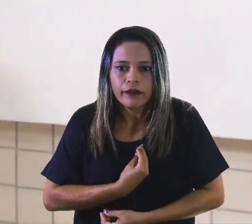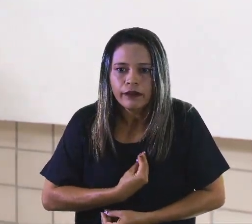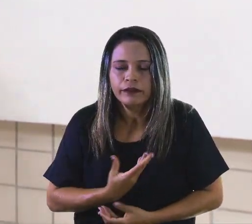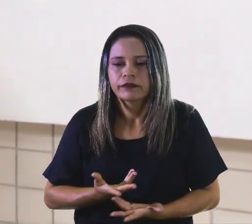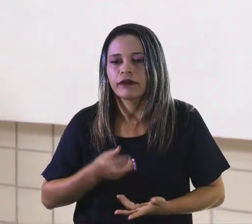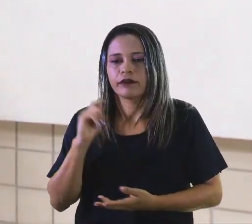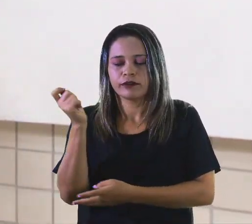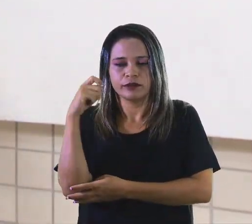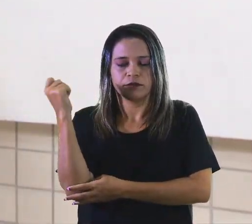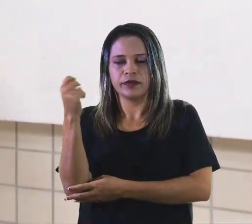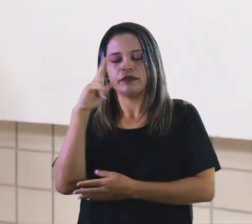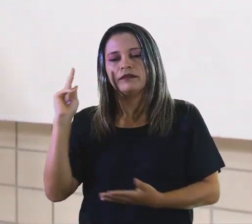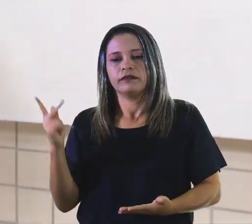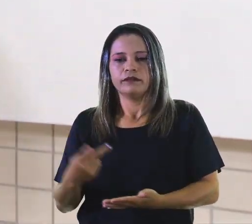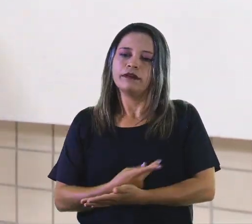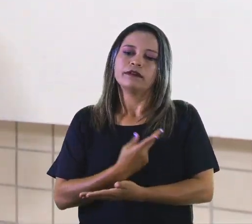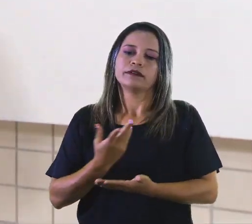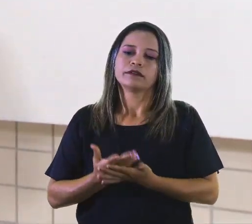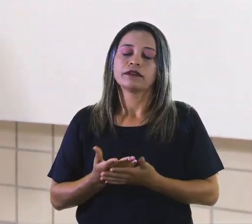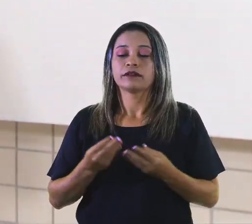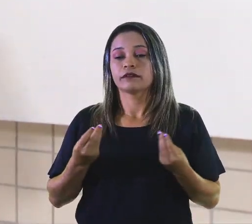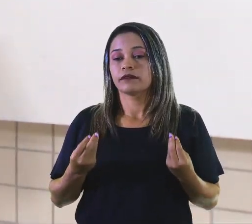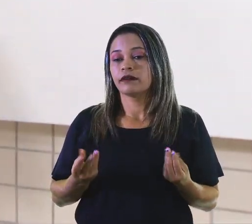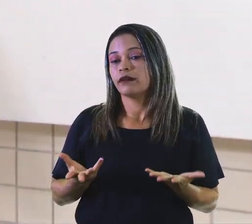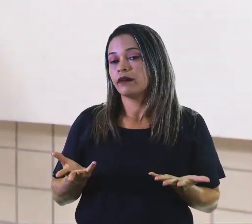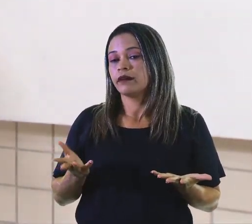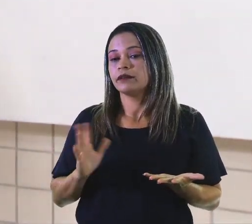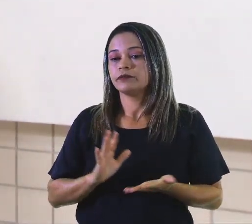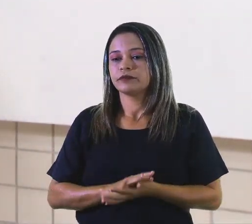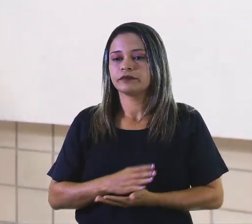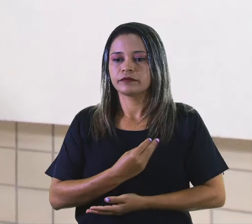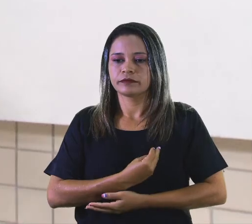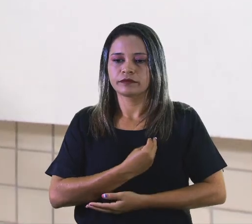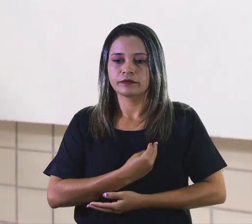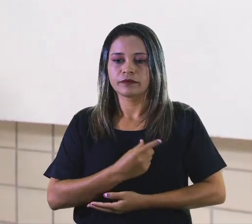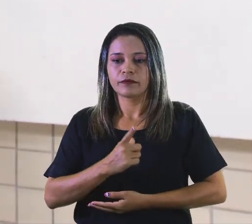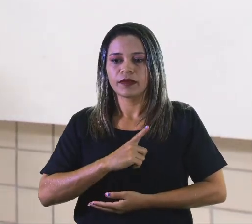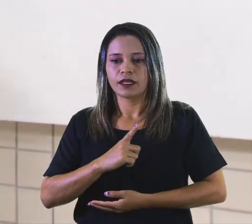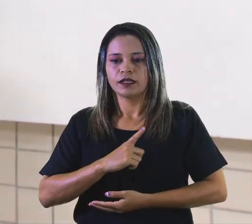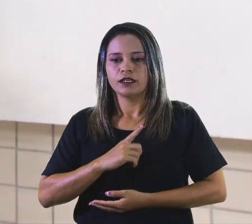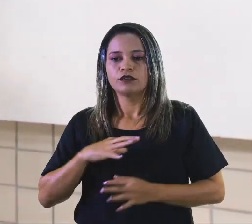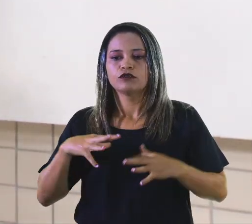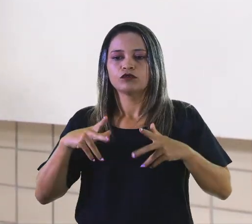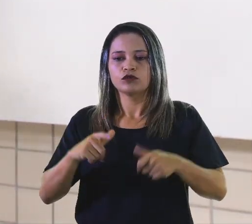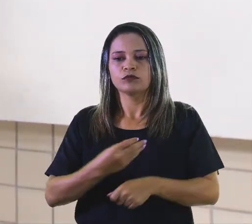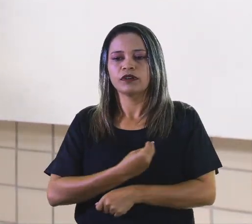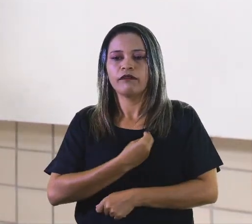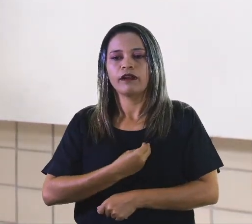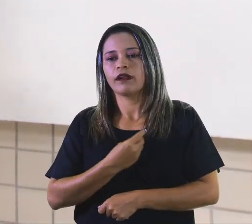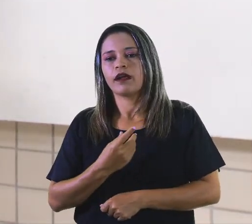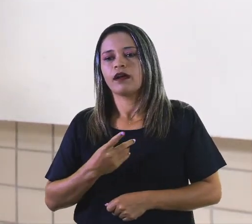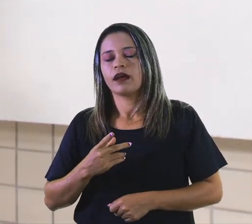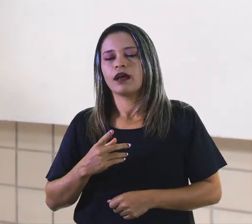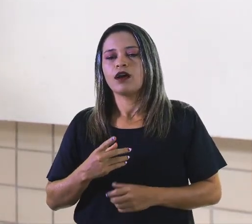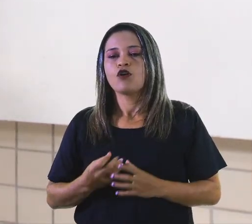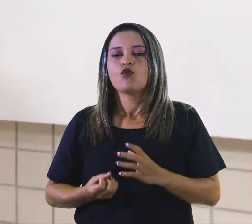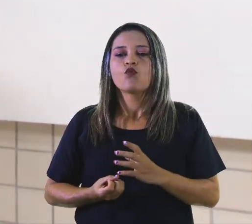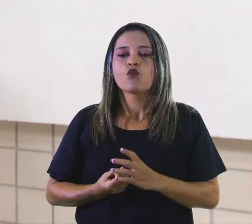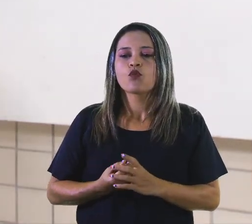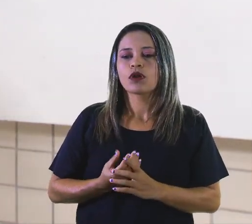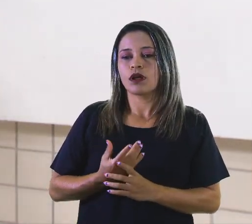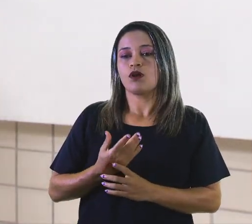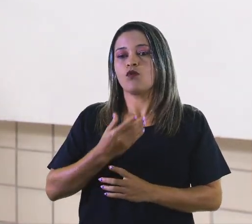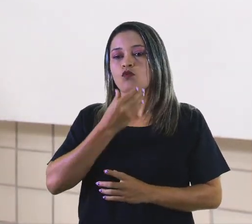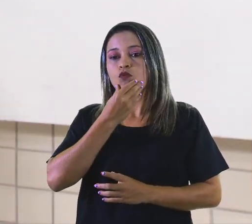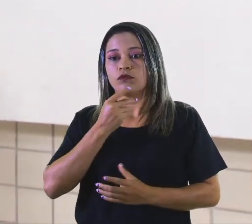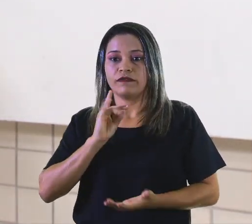mágicas que acontecem e que ele tinha tudo para virar um menino de verdade. Mas a